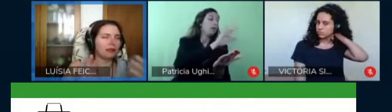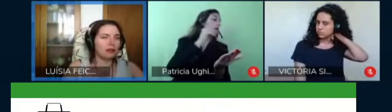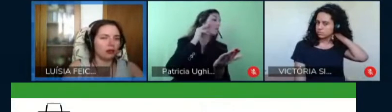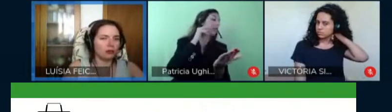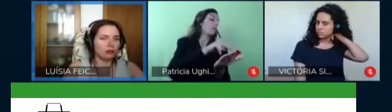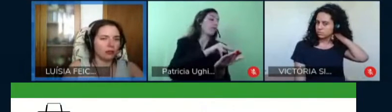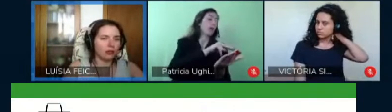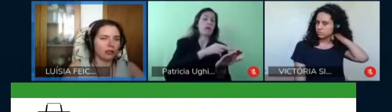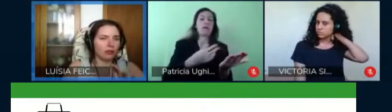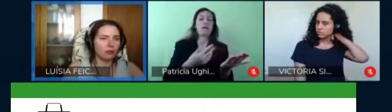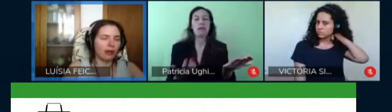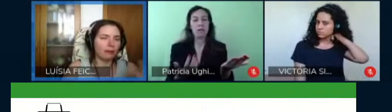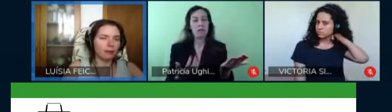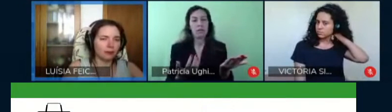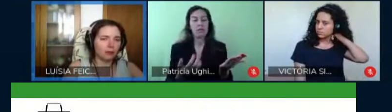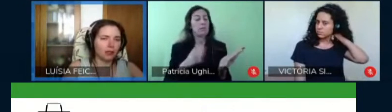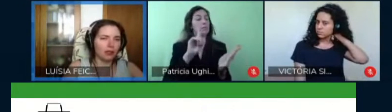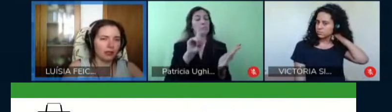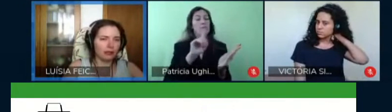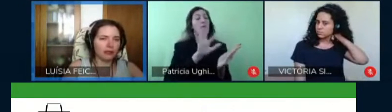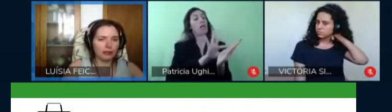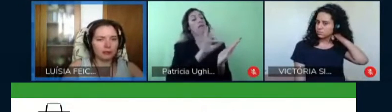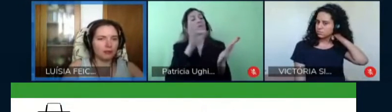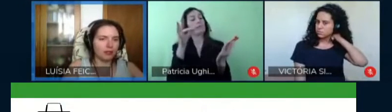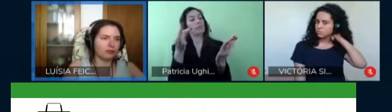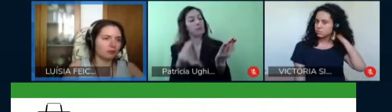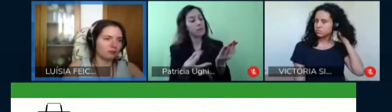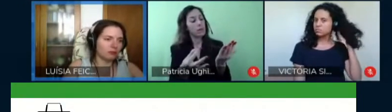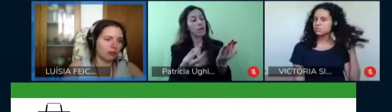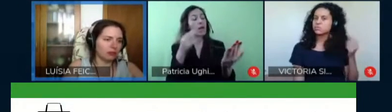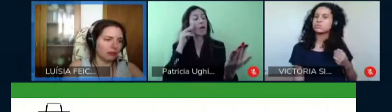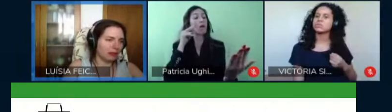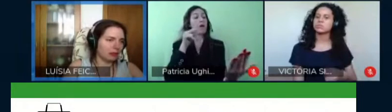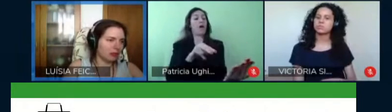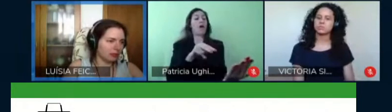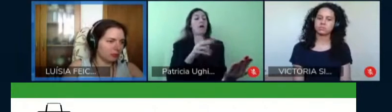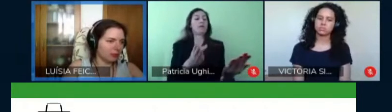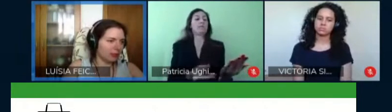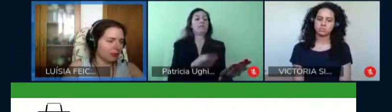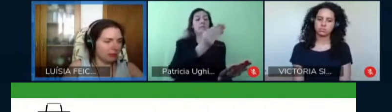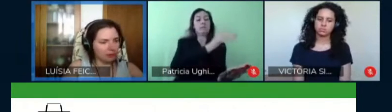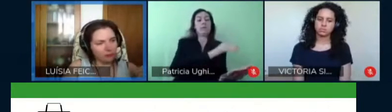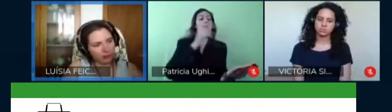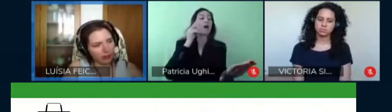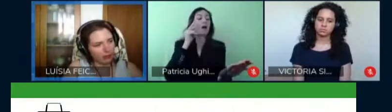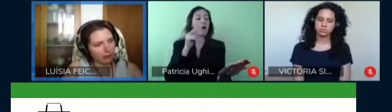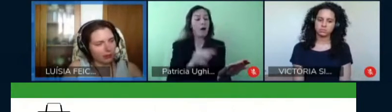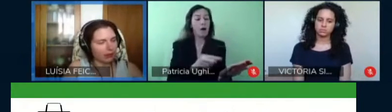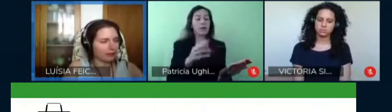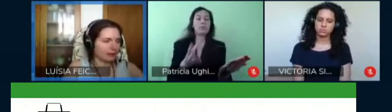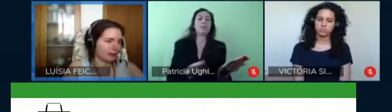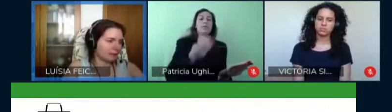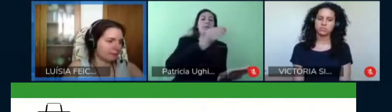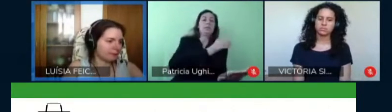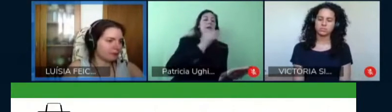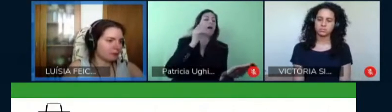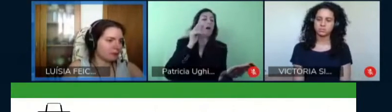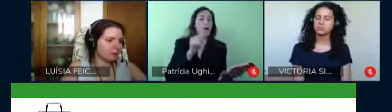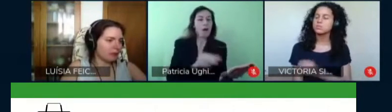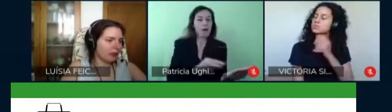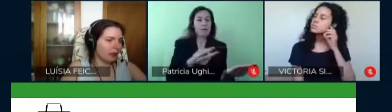Ela tem que estar logo na hora que eu abro, ela tem que estar na minha frente, tá? Ela tem que estar olhando para mim, não